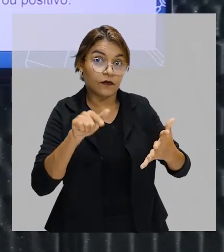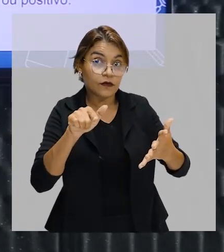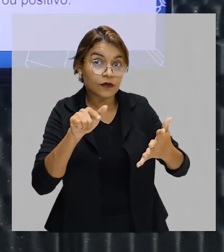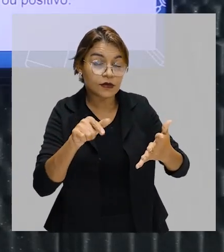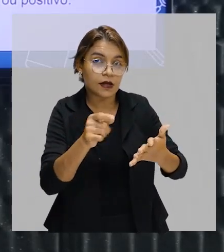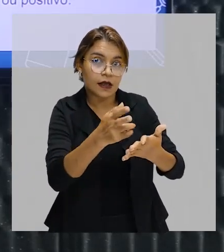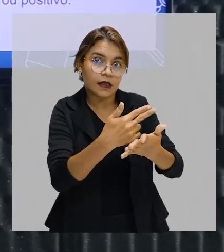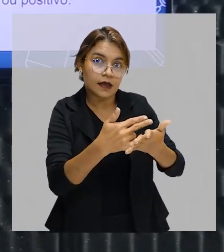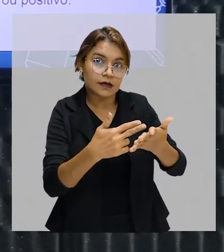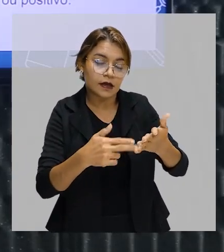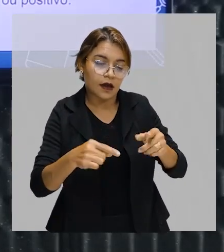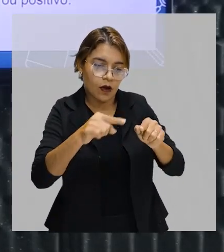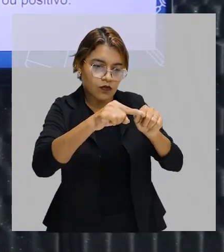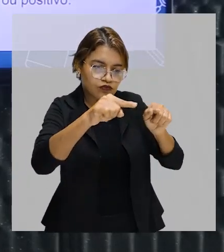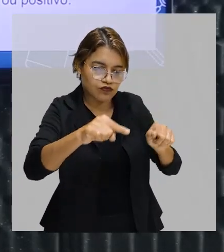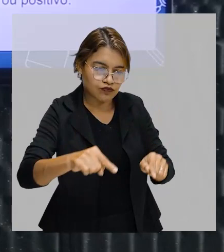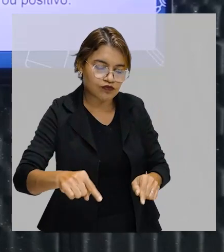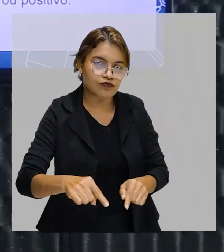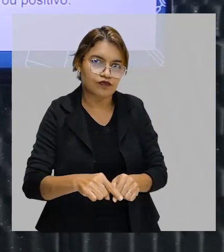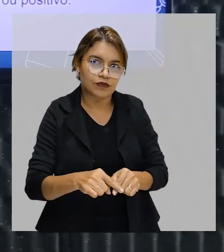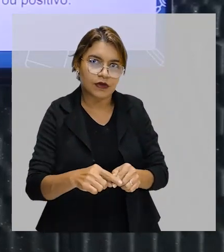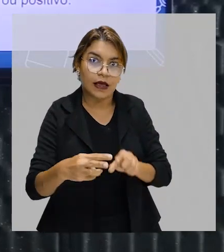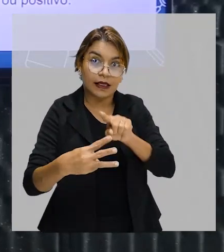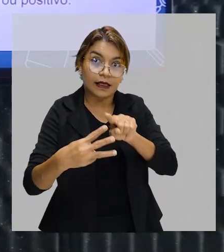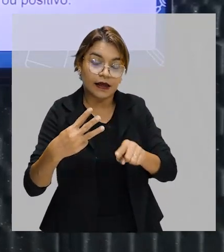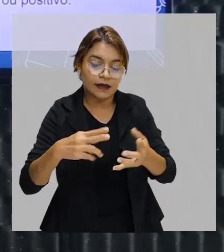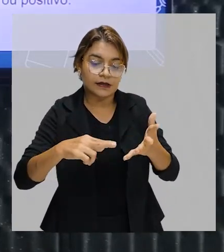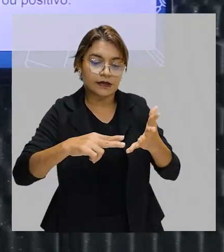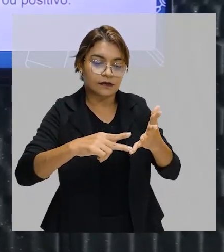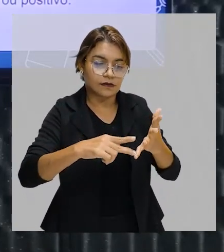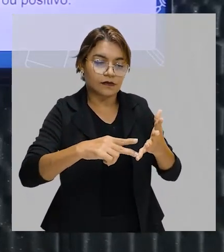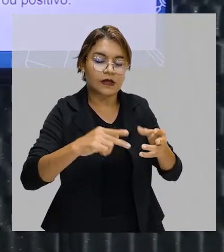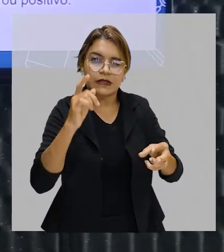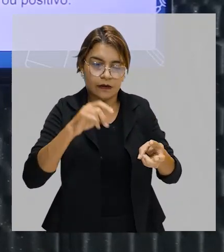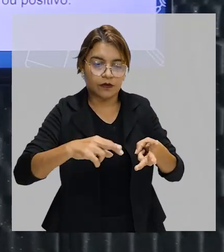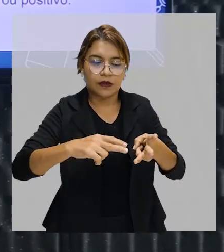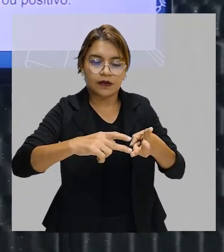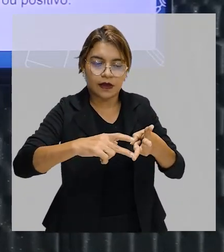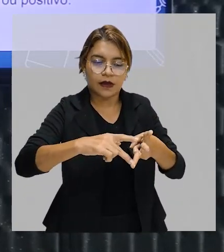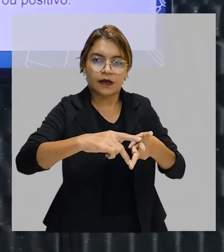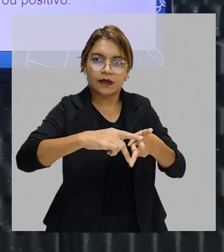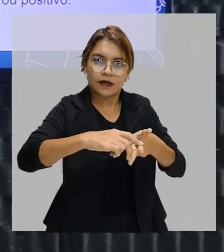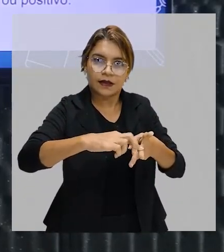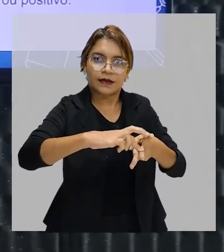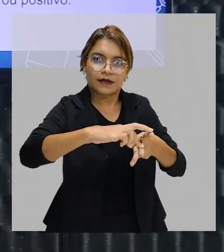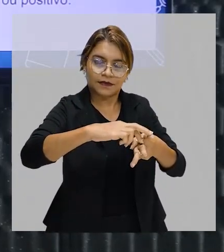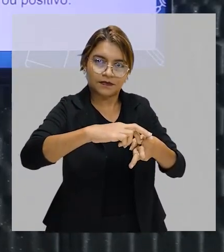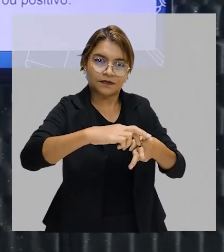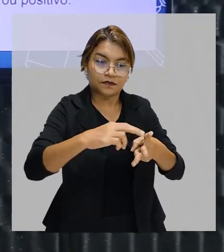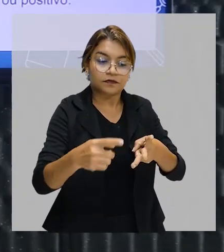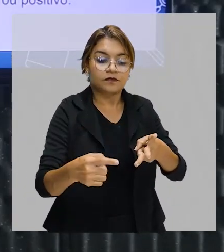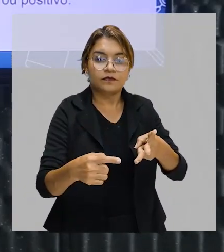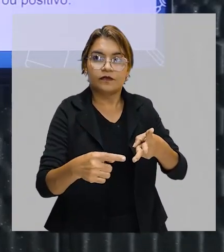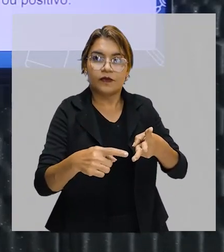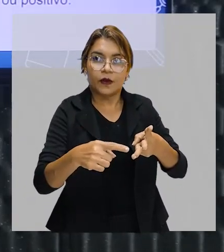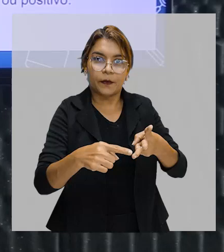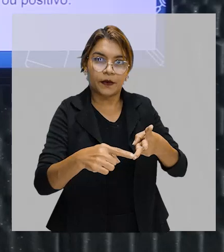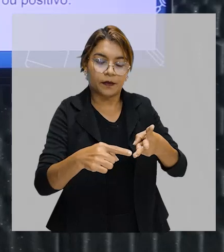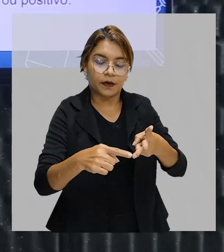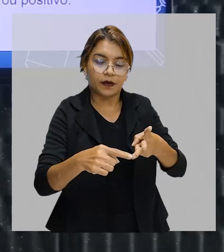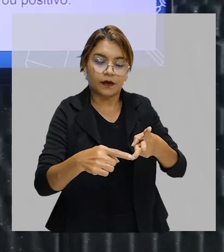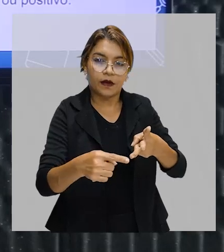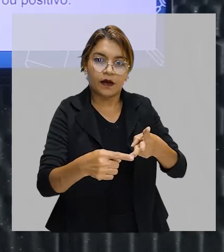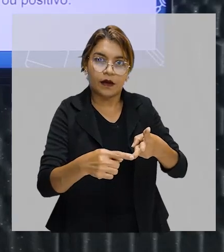fazer uma escadinha com 3 degraus. E aí você vai subir essa escada. O primeiro degrau é o